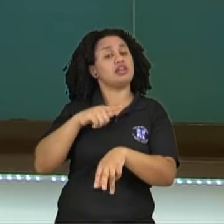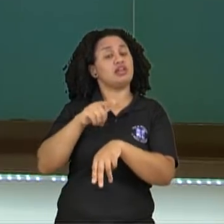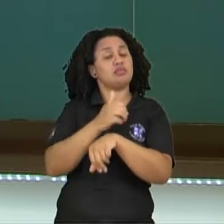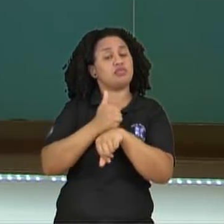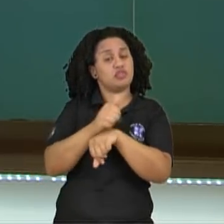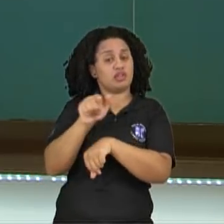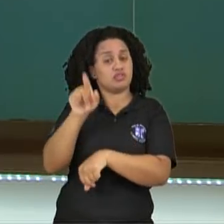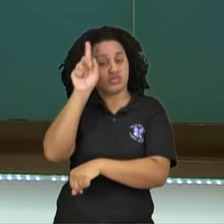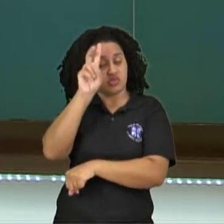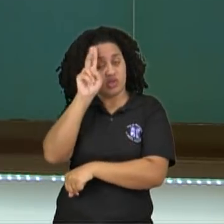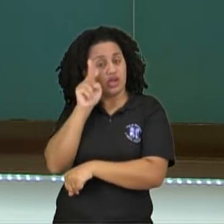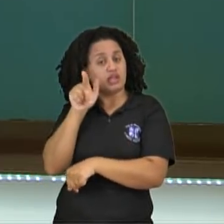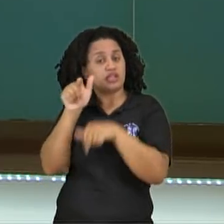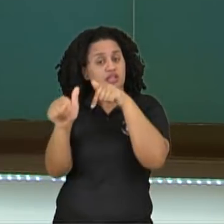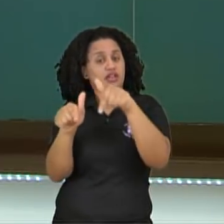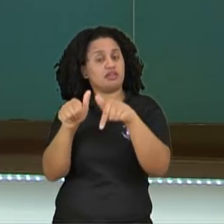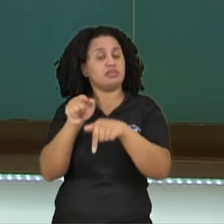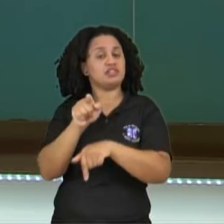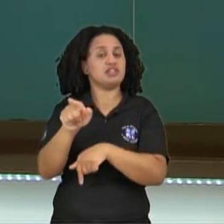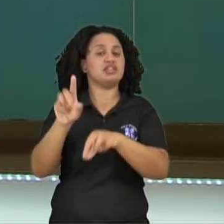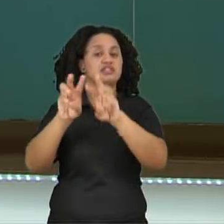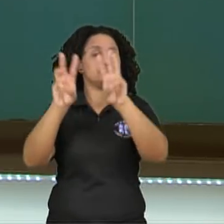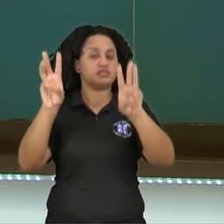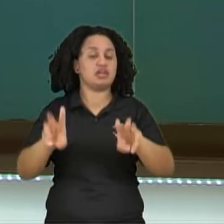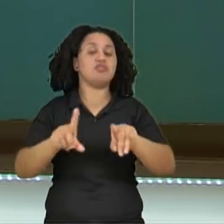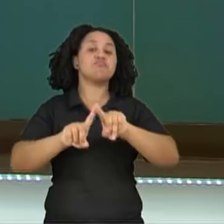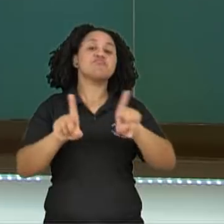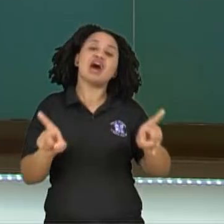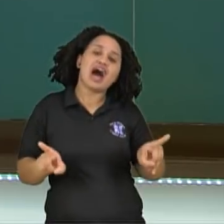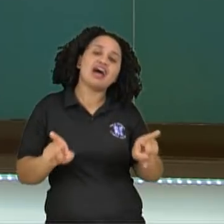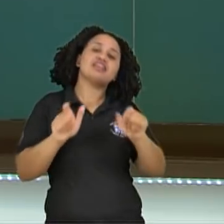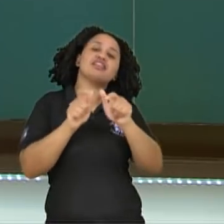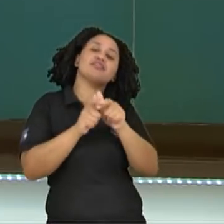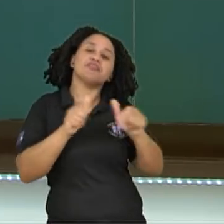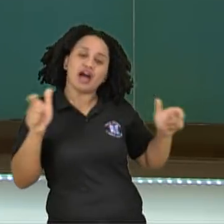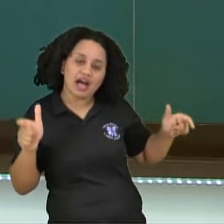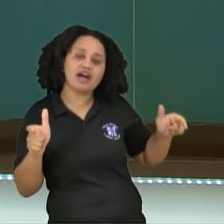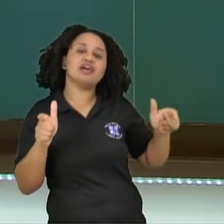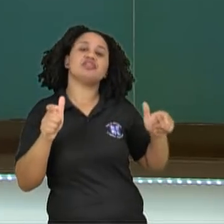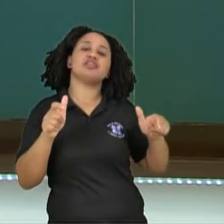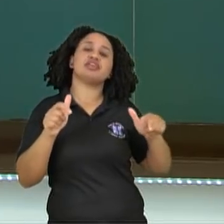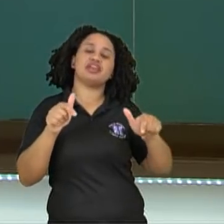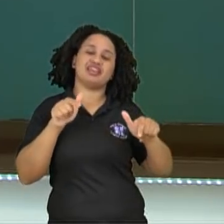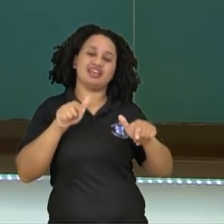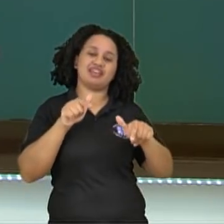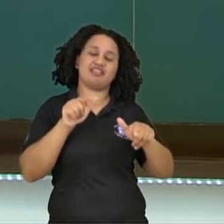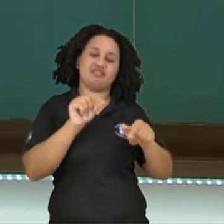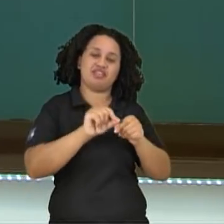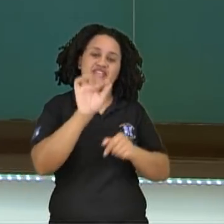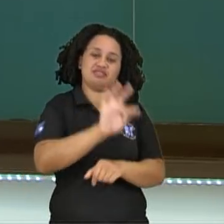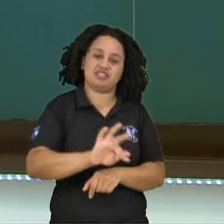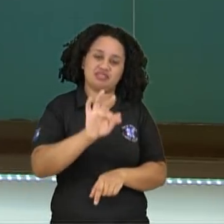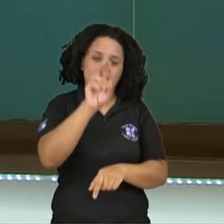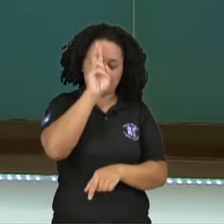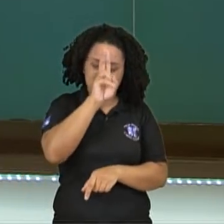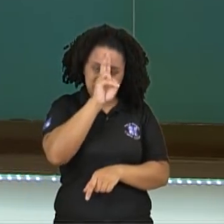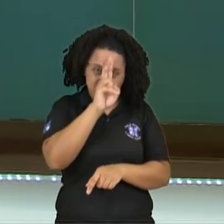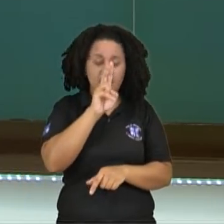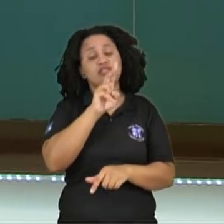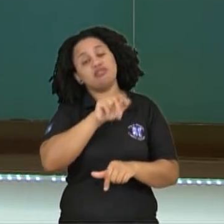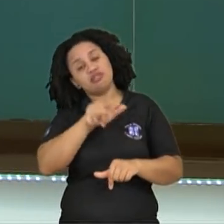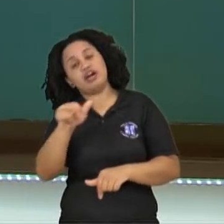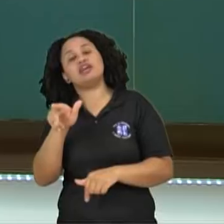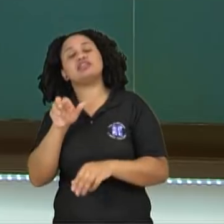mas em geral se tornam professores, ok? Em geral, mas tem como trabalhar nas linhas de pesquisa,